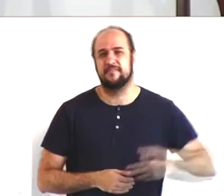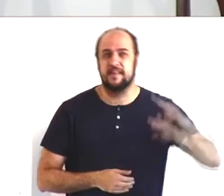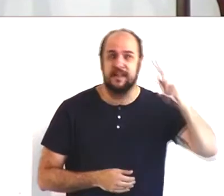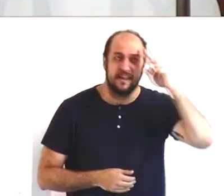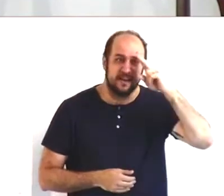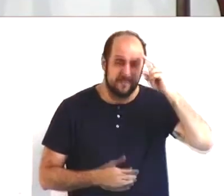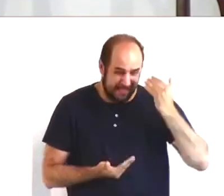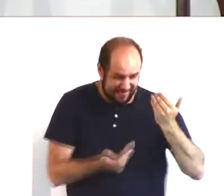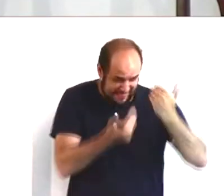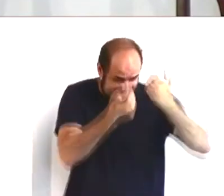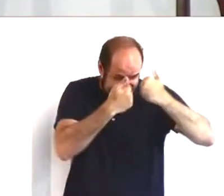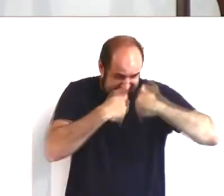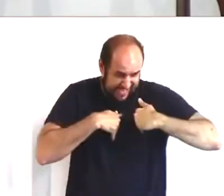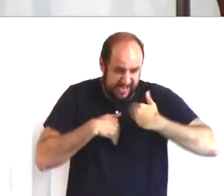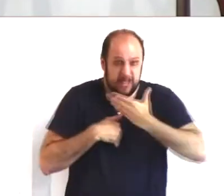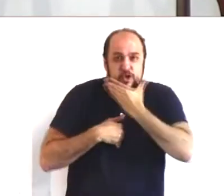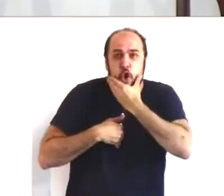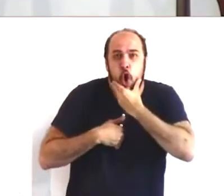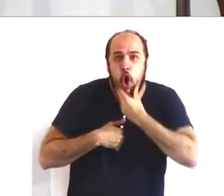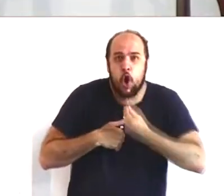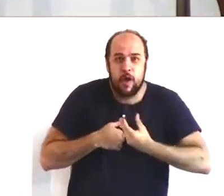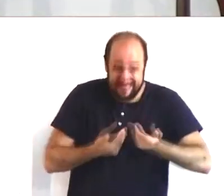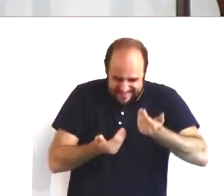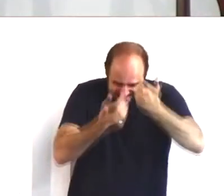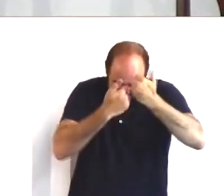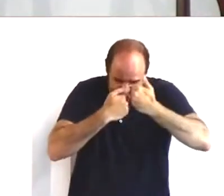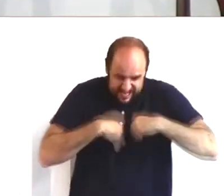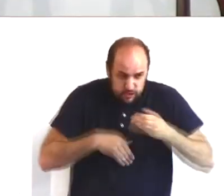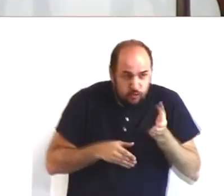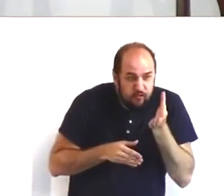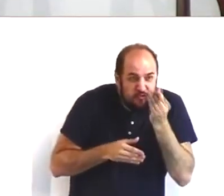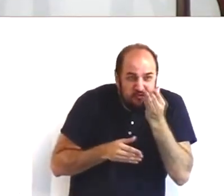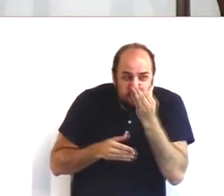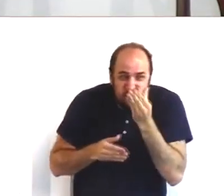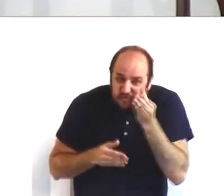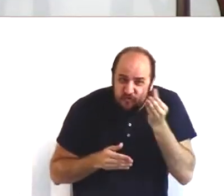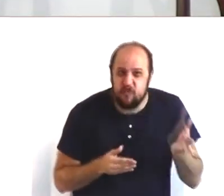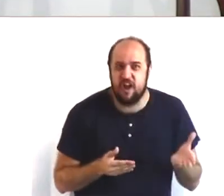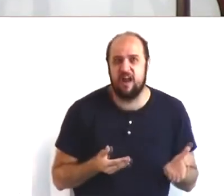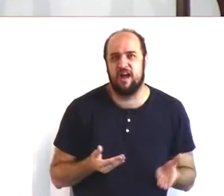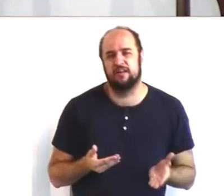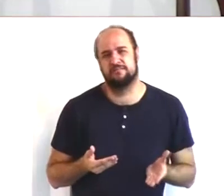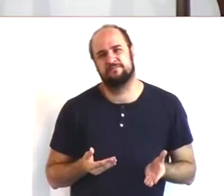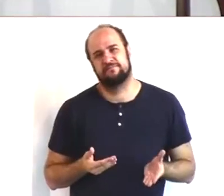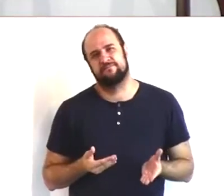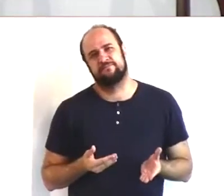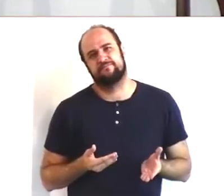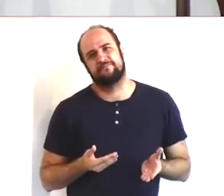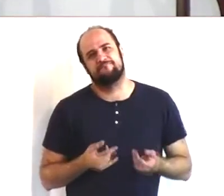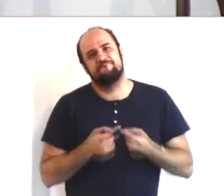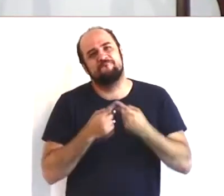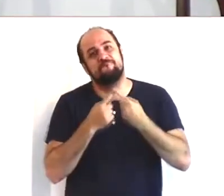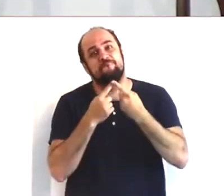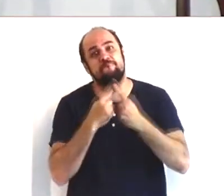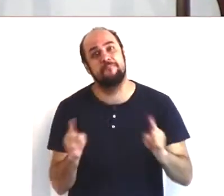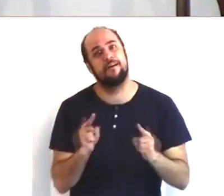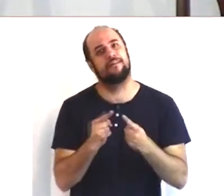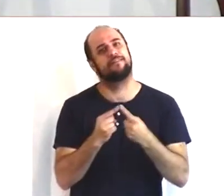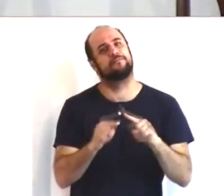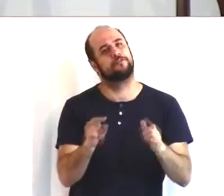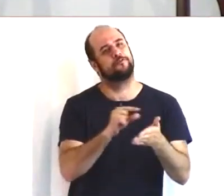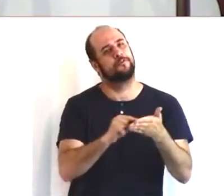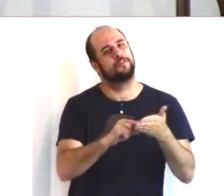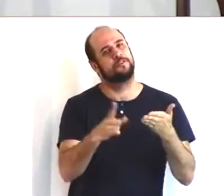cobiça interna. A cobiça é um mal terrível. No entanto, os versículos 16 a